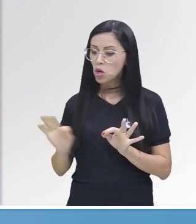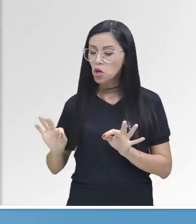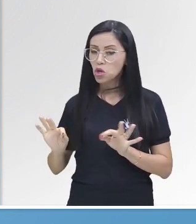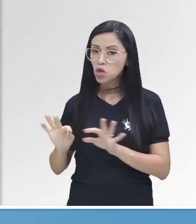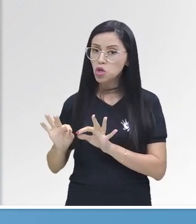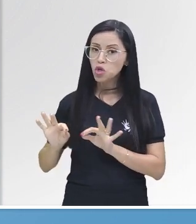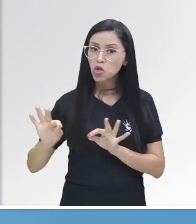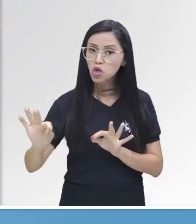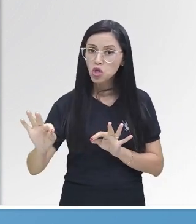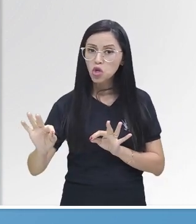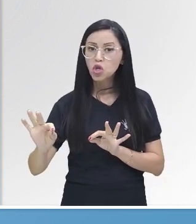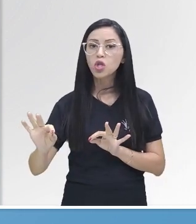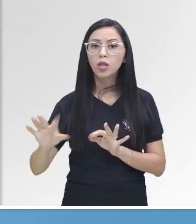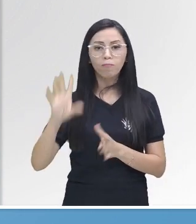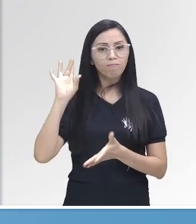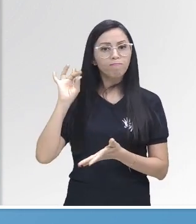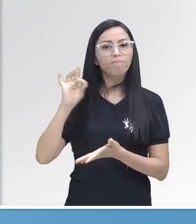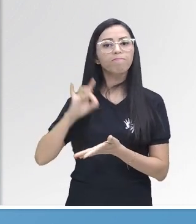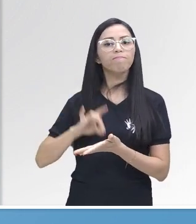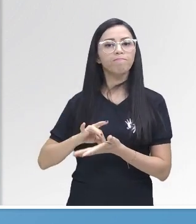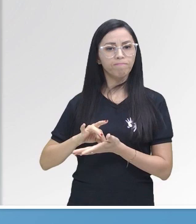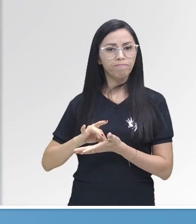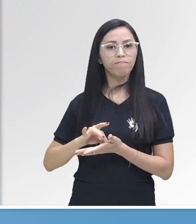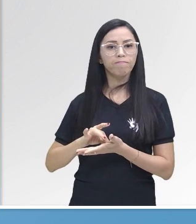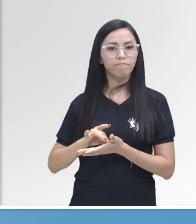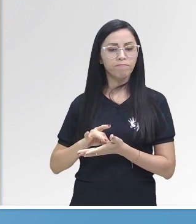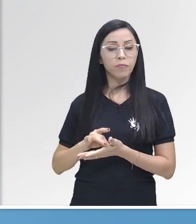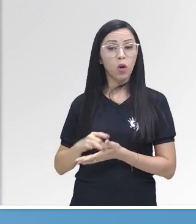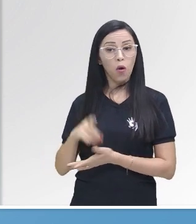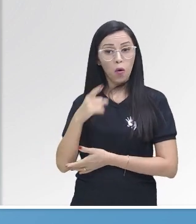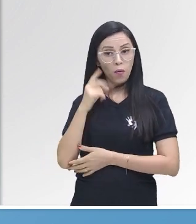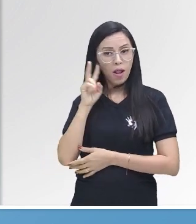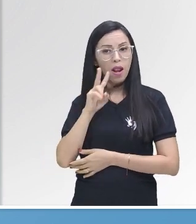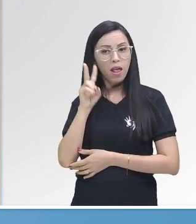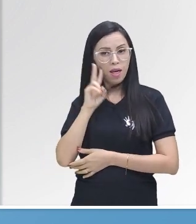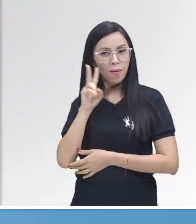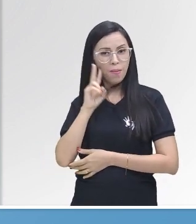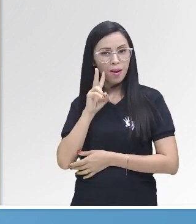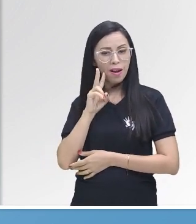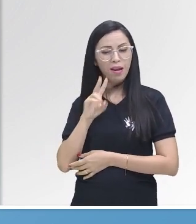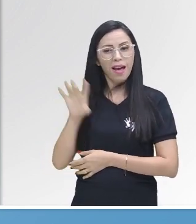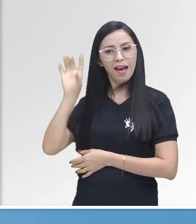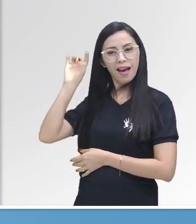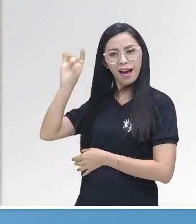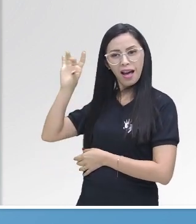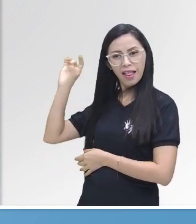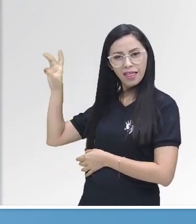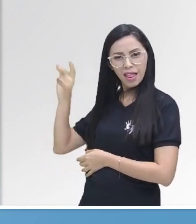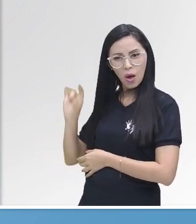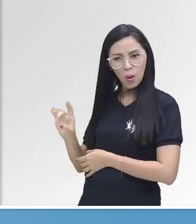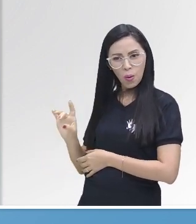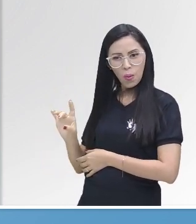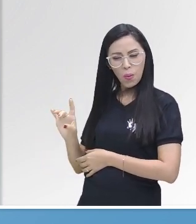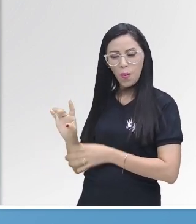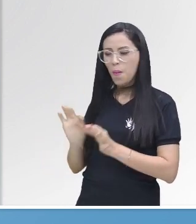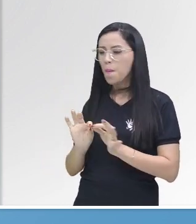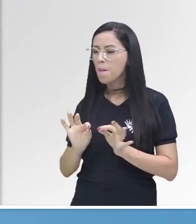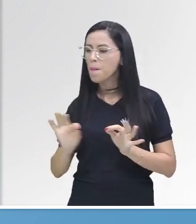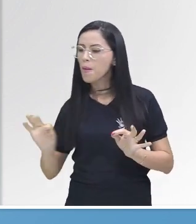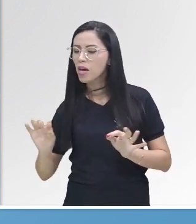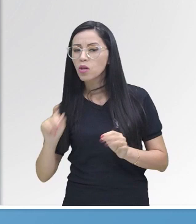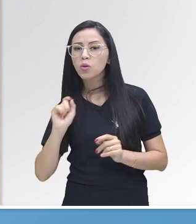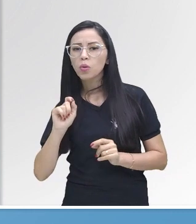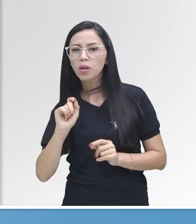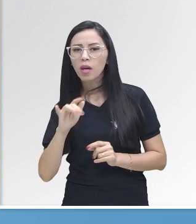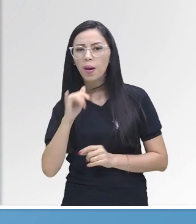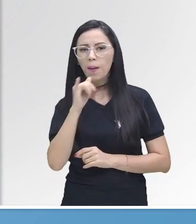convencionais. O que eles medem? Vocês já viram o que cada um mede, né? Mas você conhece alguns tipos